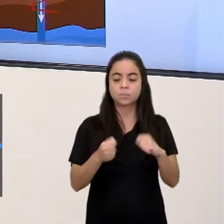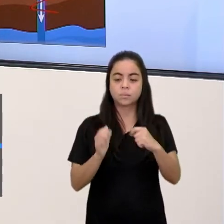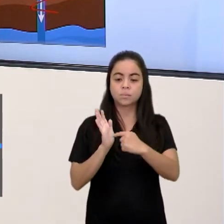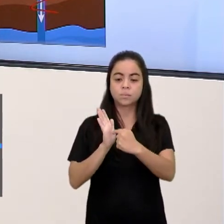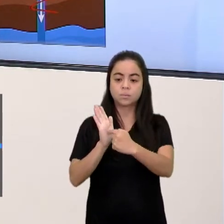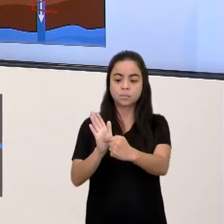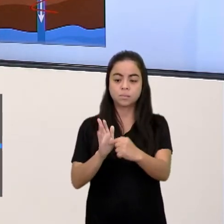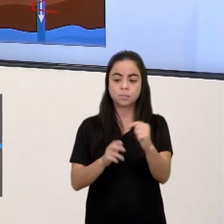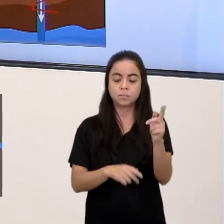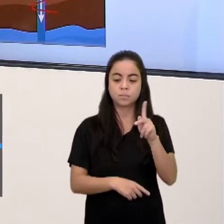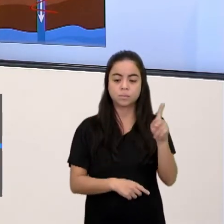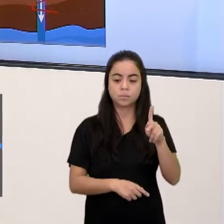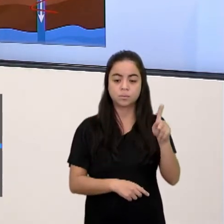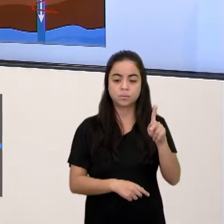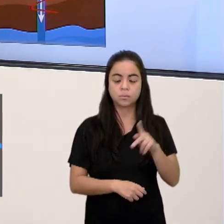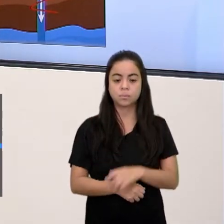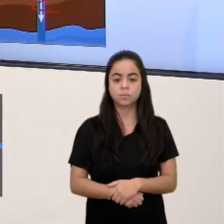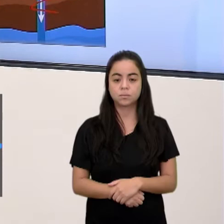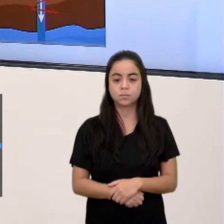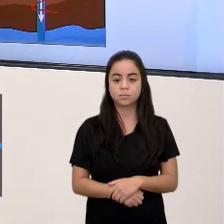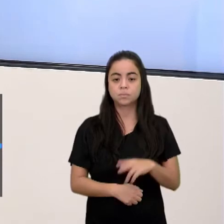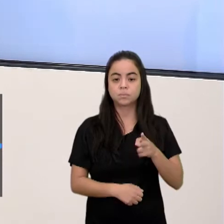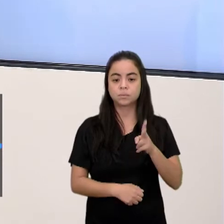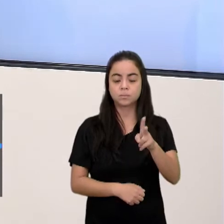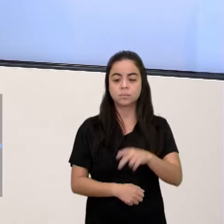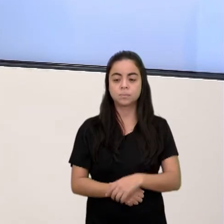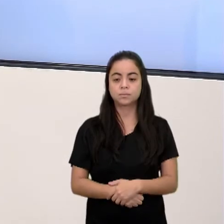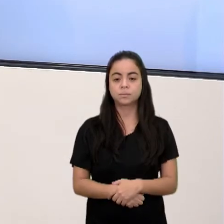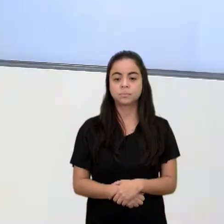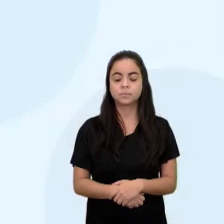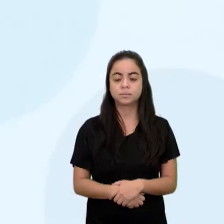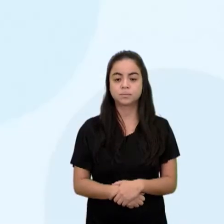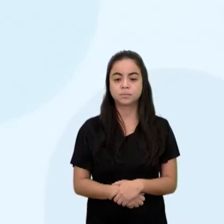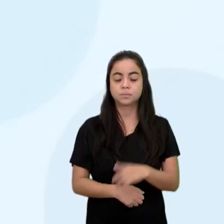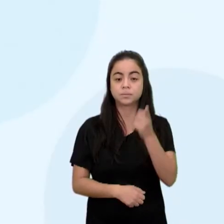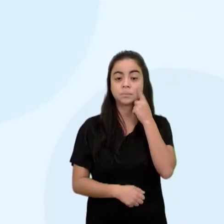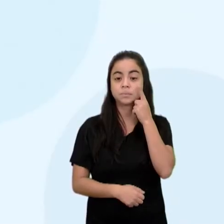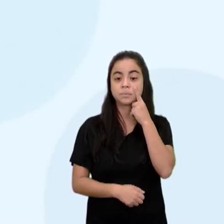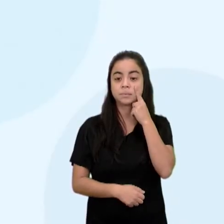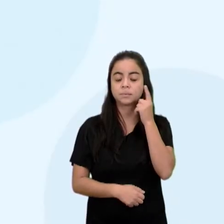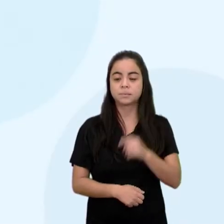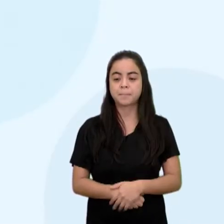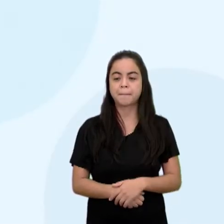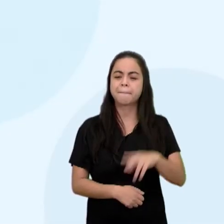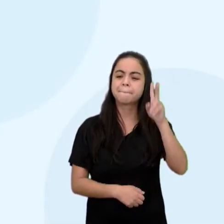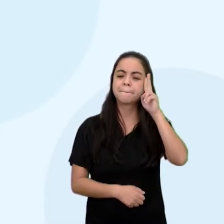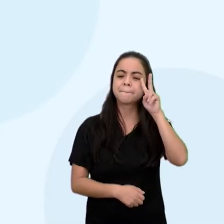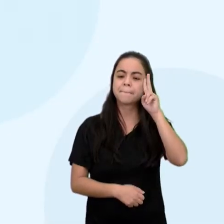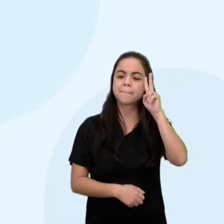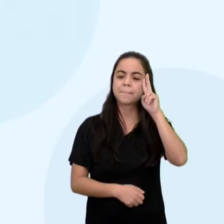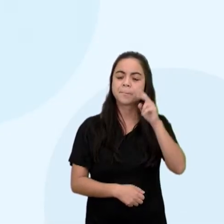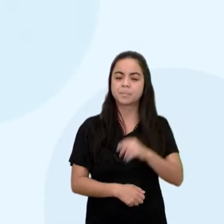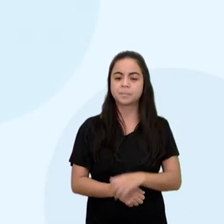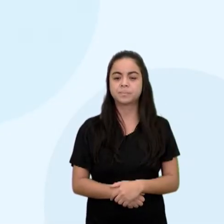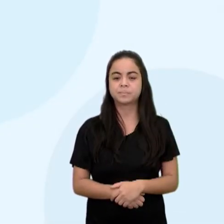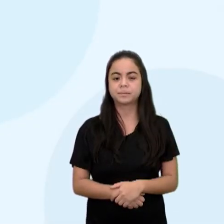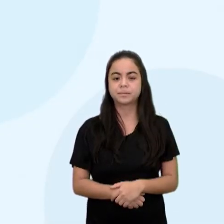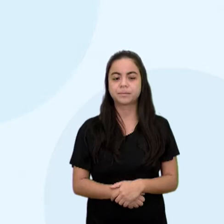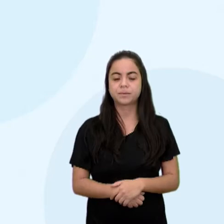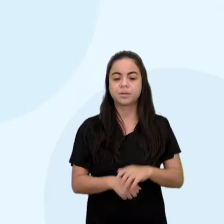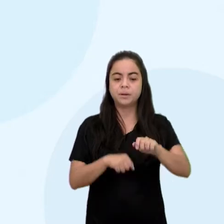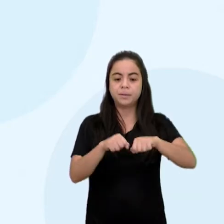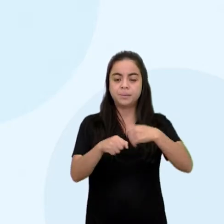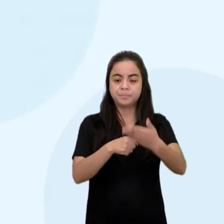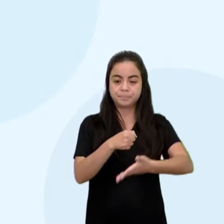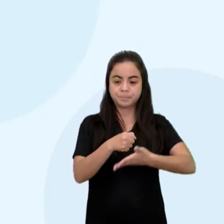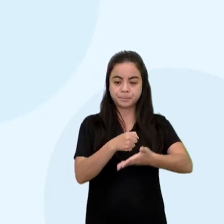professor, tá bom? Continuando aqui, ó. Olha aí para nossa telinha. Vamos relembrar algumas coisas aí da formação geral